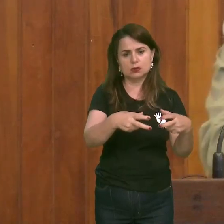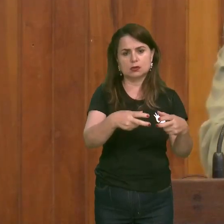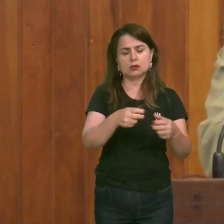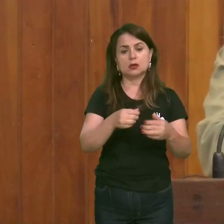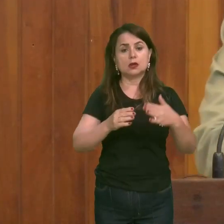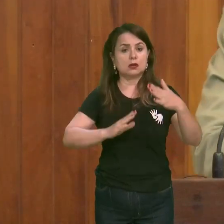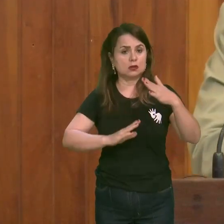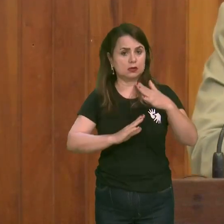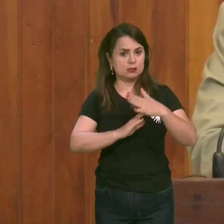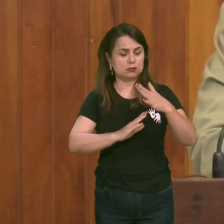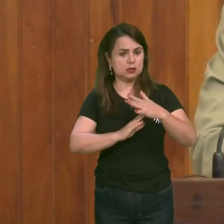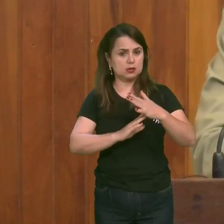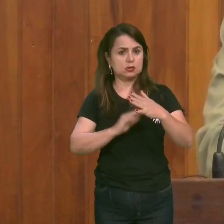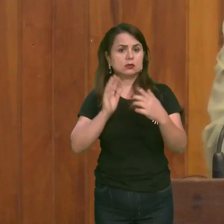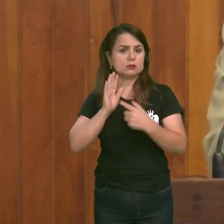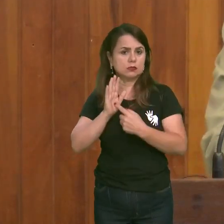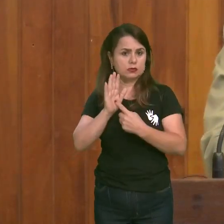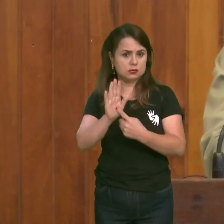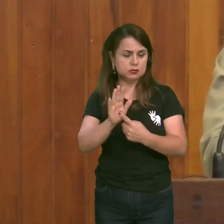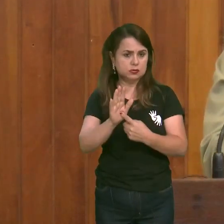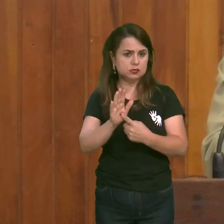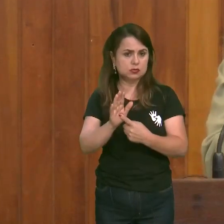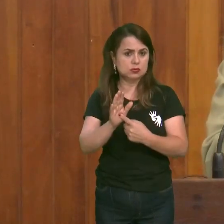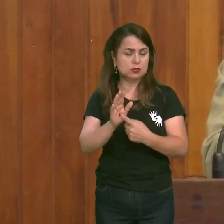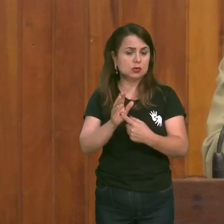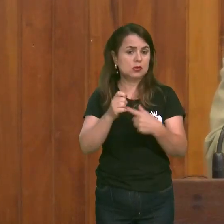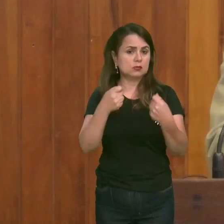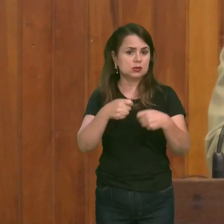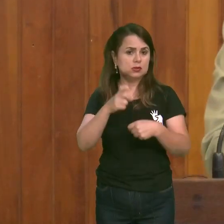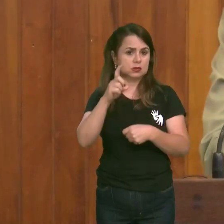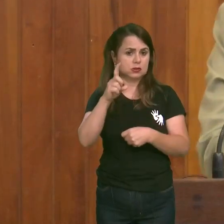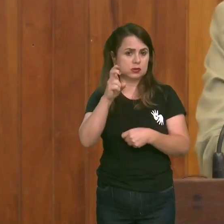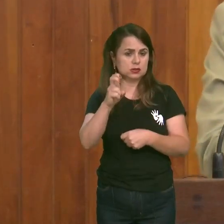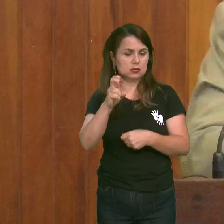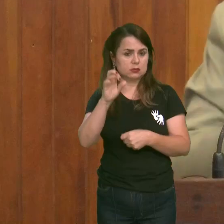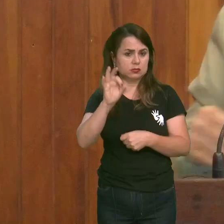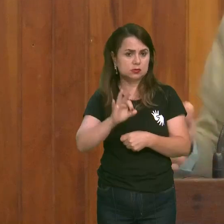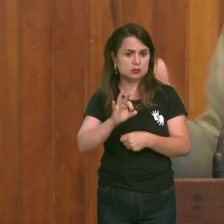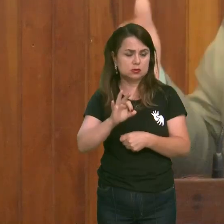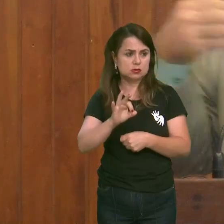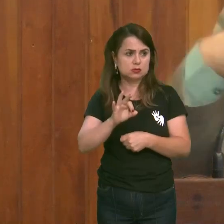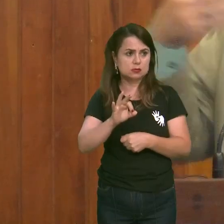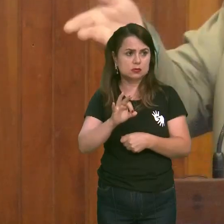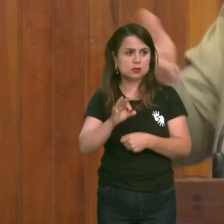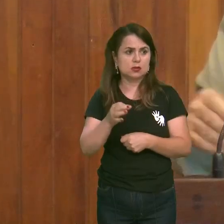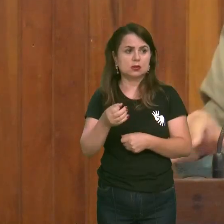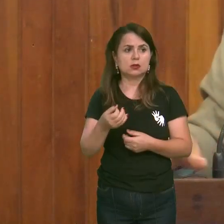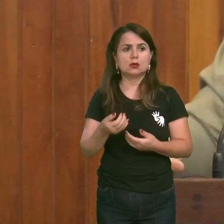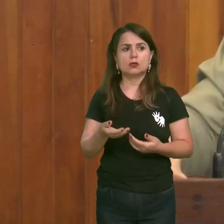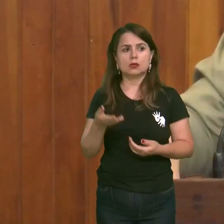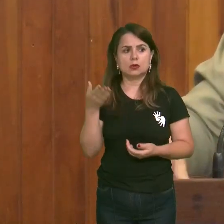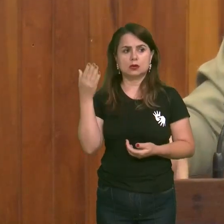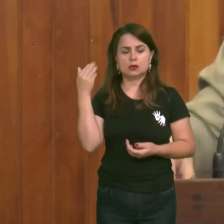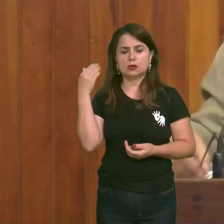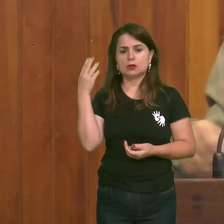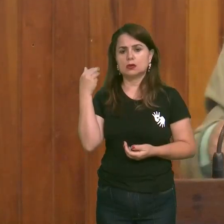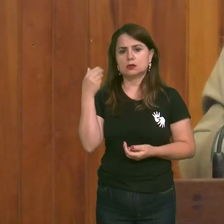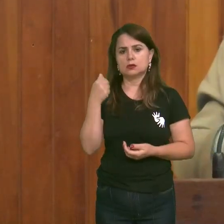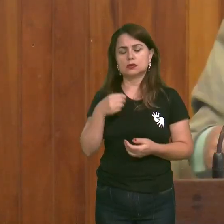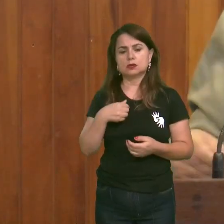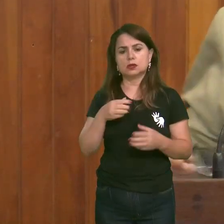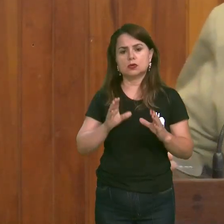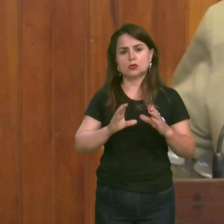esse limite reduziu para 15%. eu falo isso porque foi na ocasião que eu pertencia a